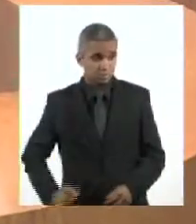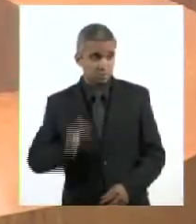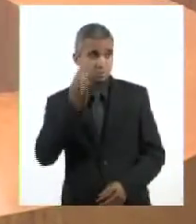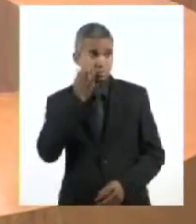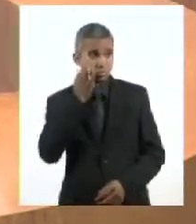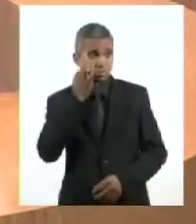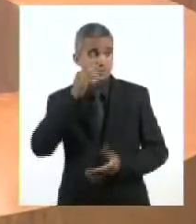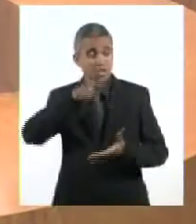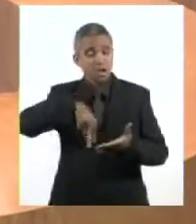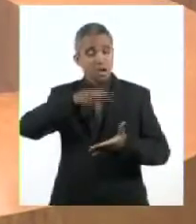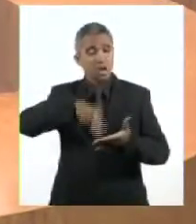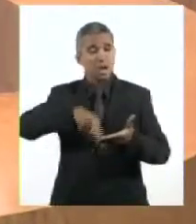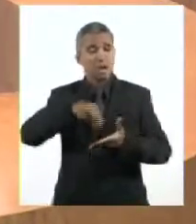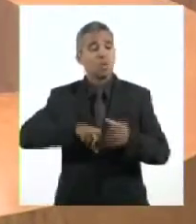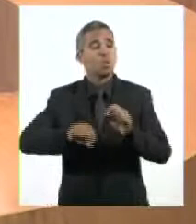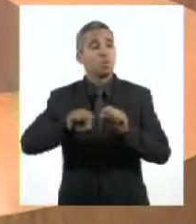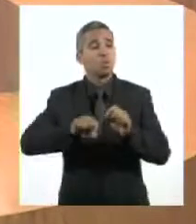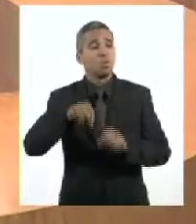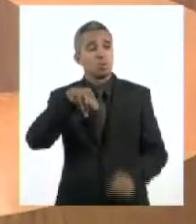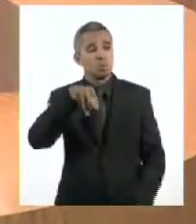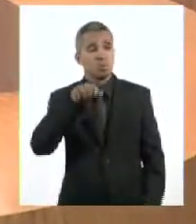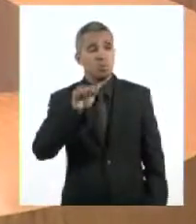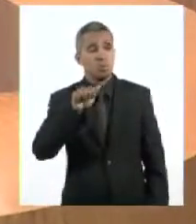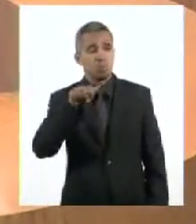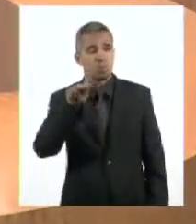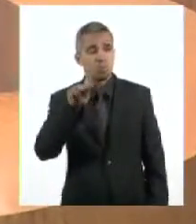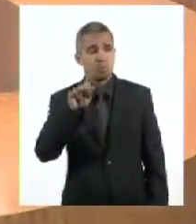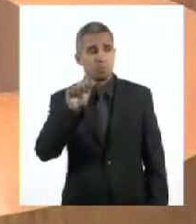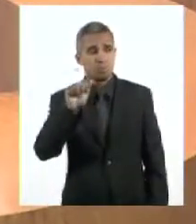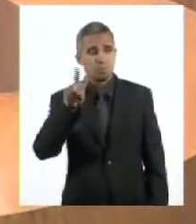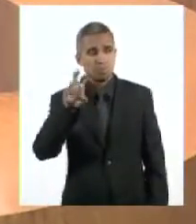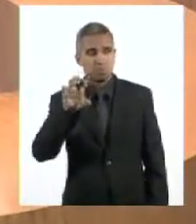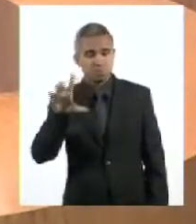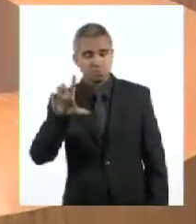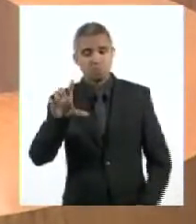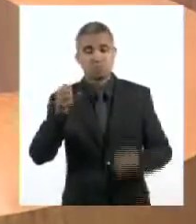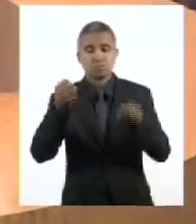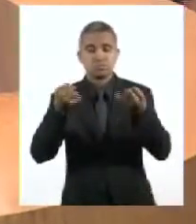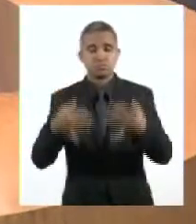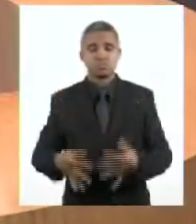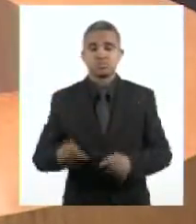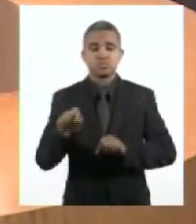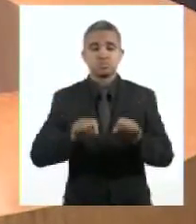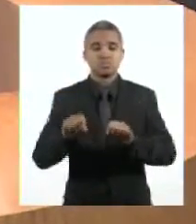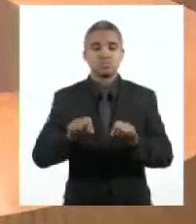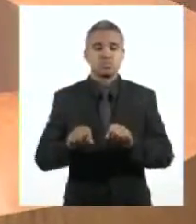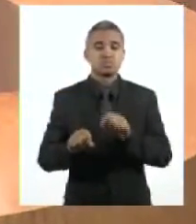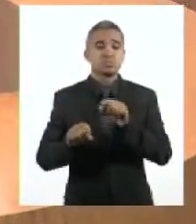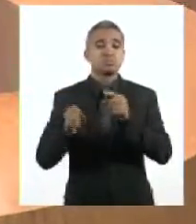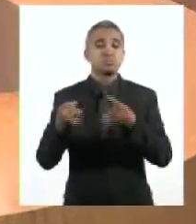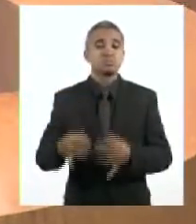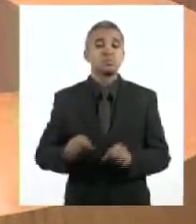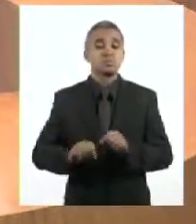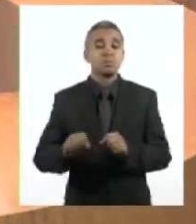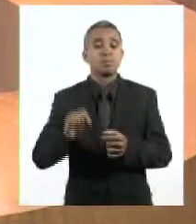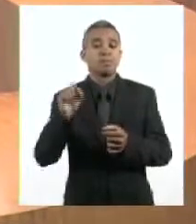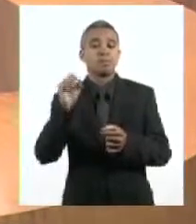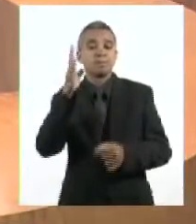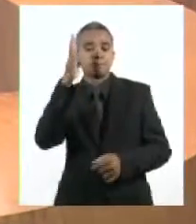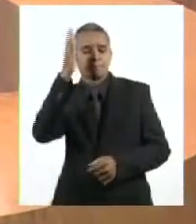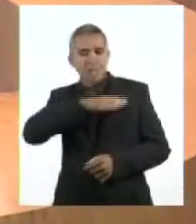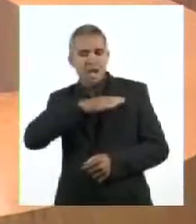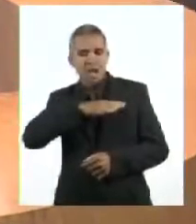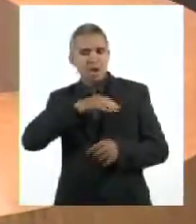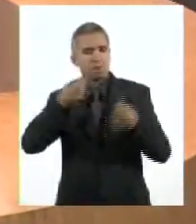Maquiavel. E lá em Maquiavel, deputado Andréa Moraes, diz o seguinte: o mal se faz de uma vez.